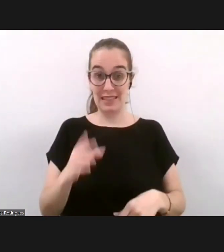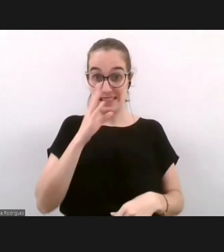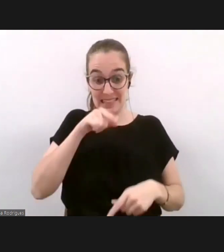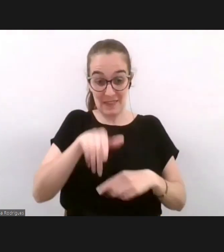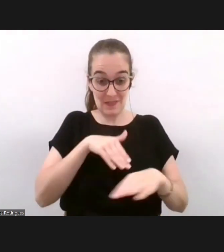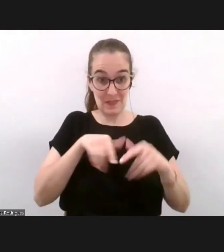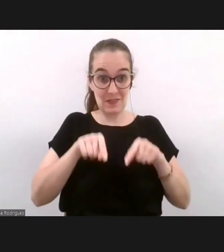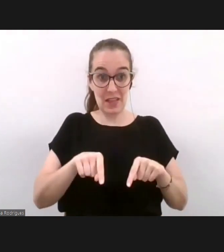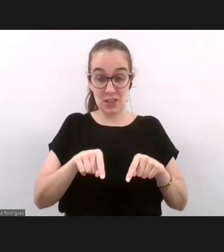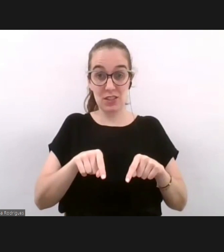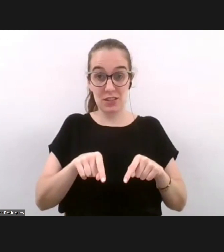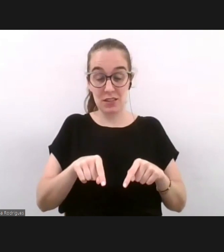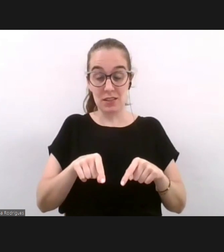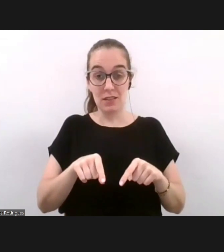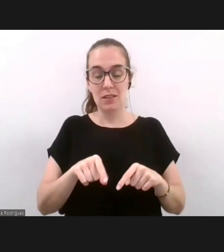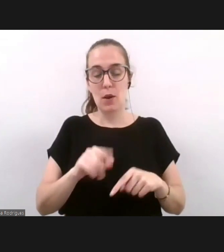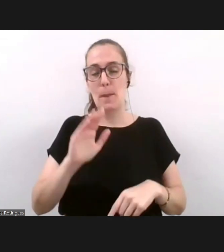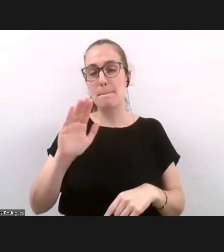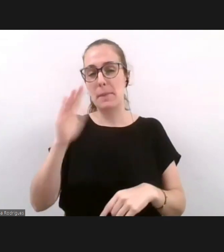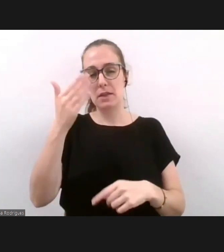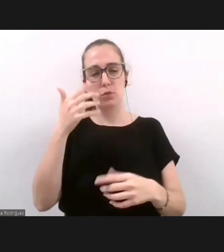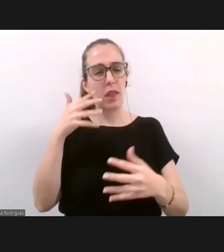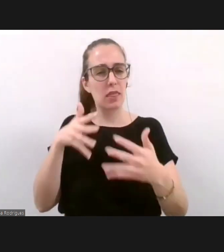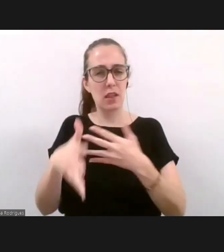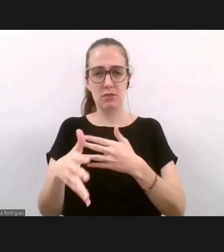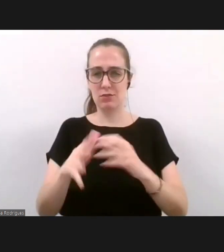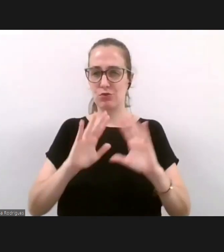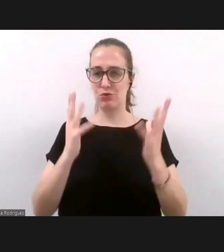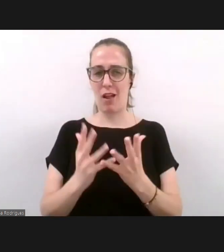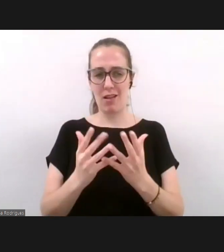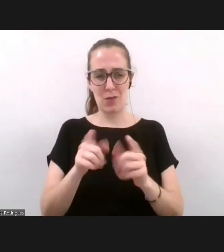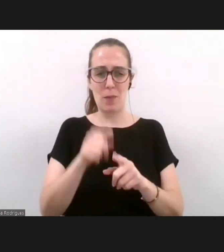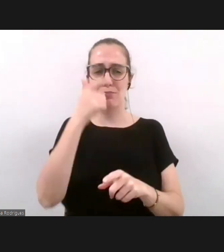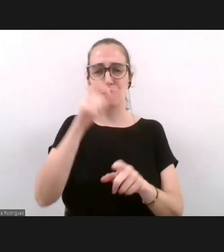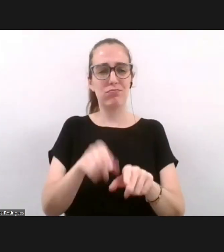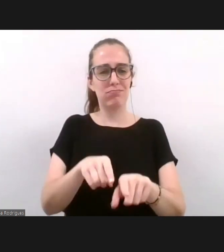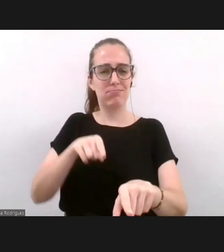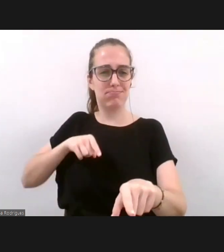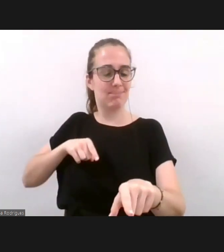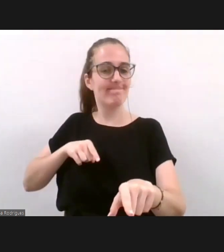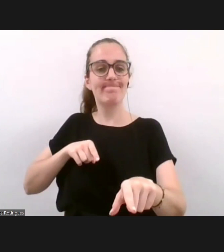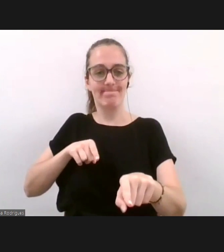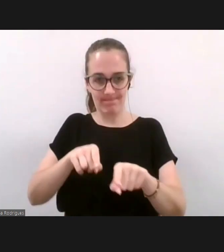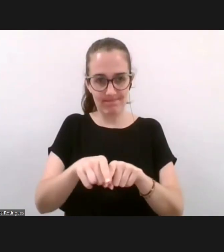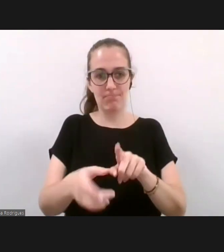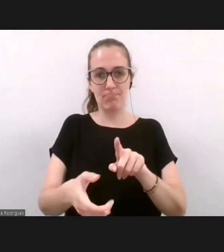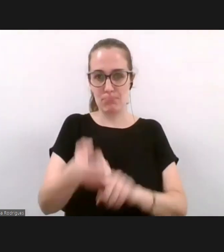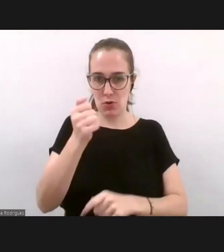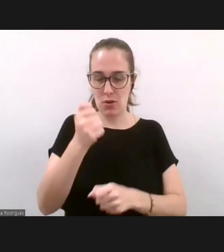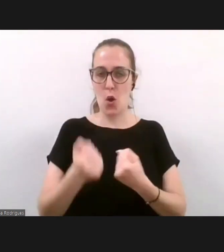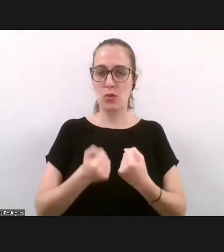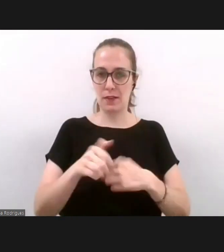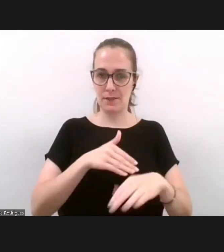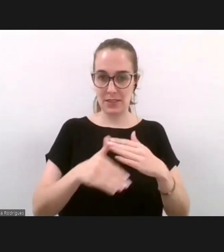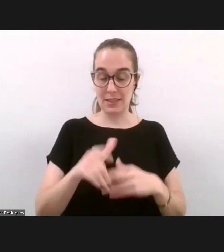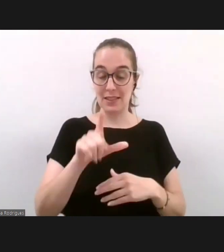o mais importante princípio transversal, que é o de não deixar ninguém para trás, é cabalmente cumprido, e também para se